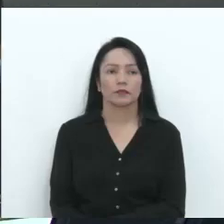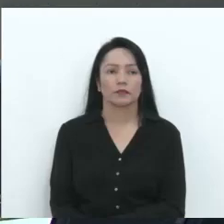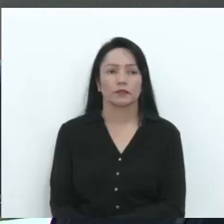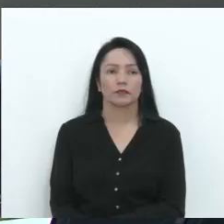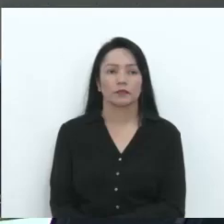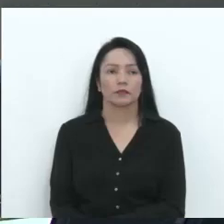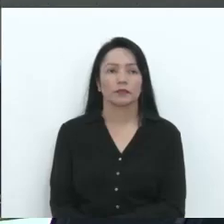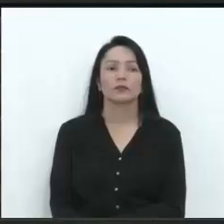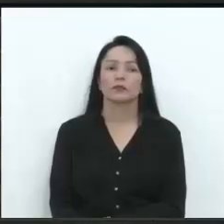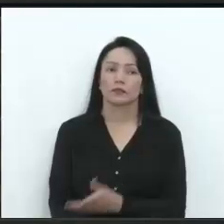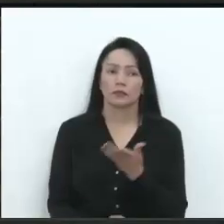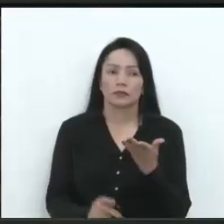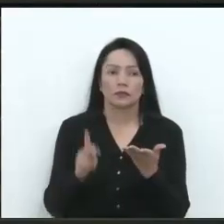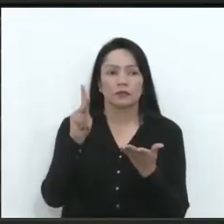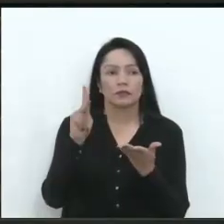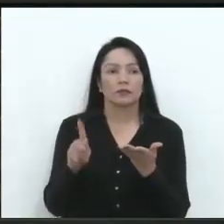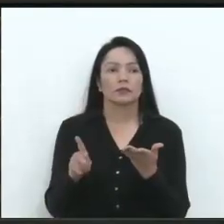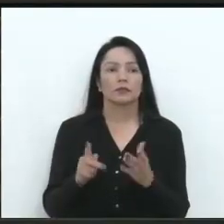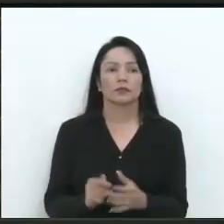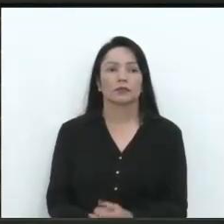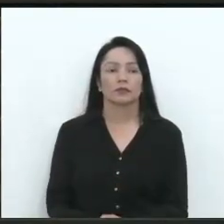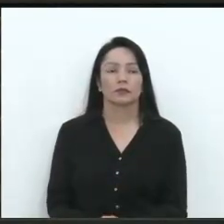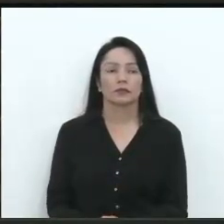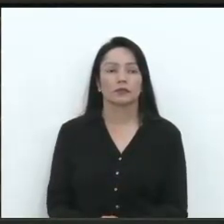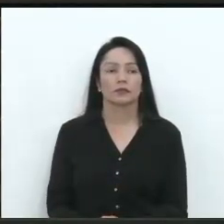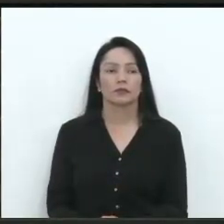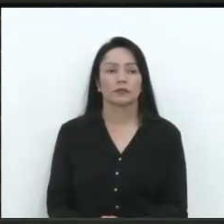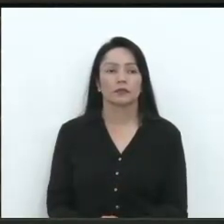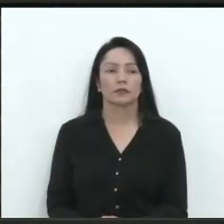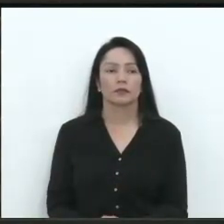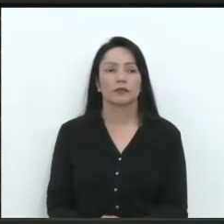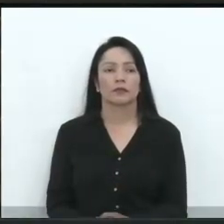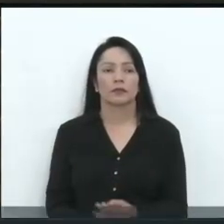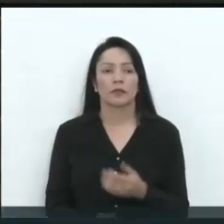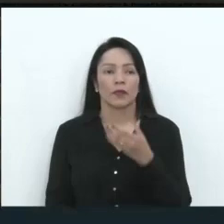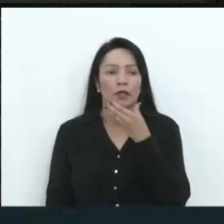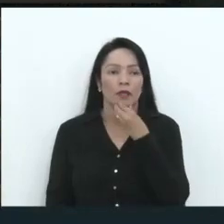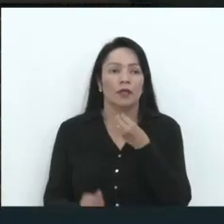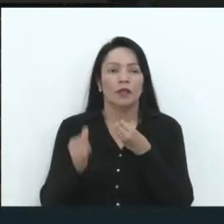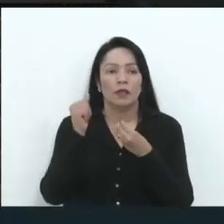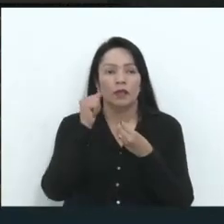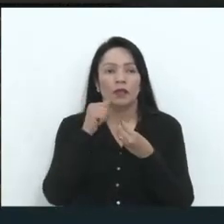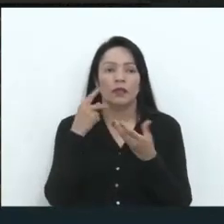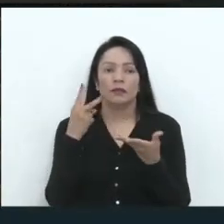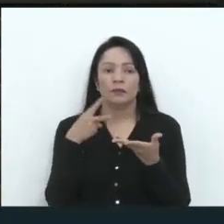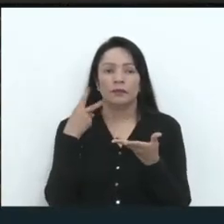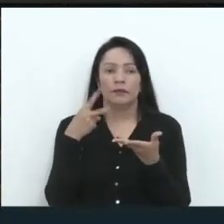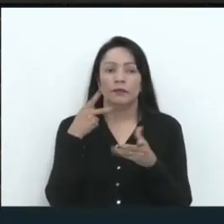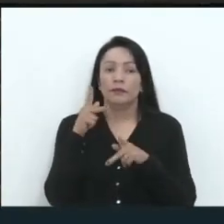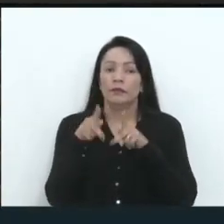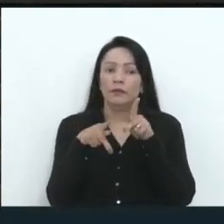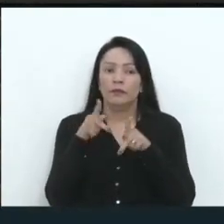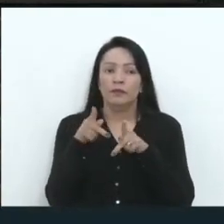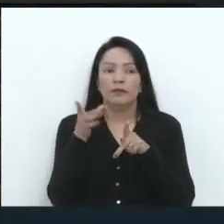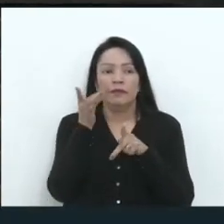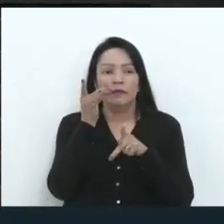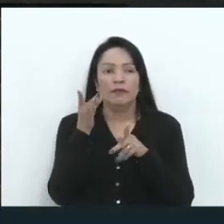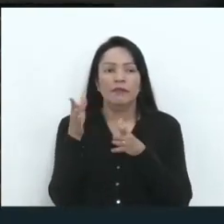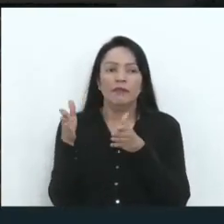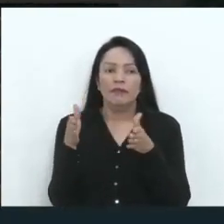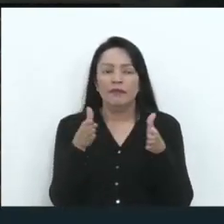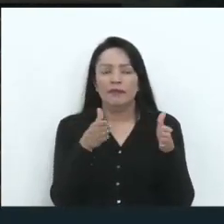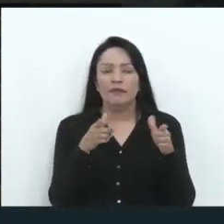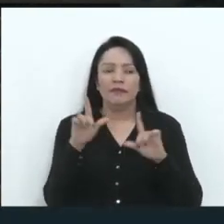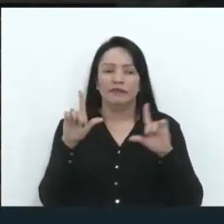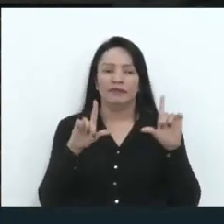Senhor presidente, senhoras e senhores vereadores, público que nos acompanha através da TV